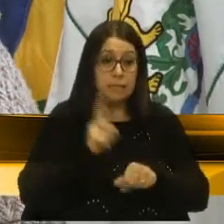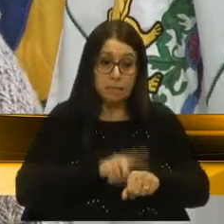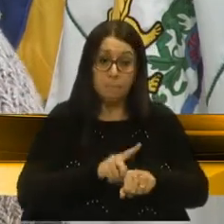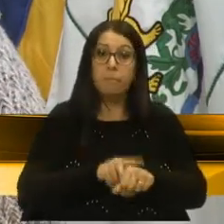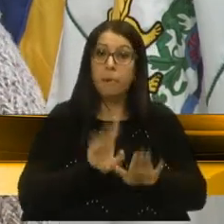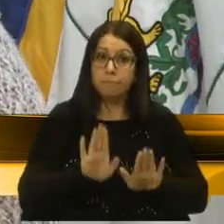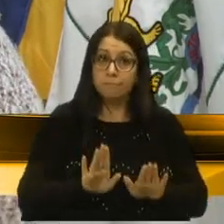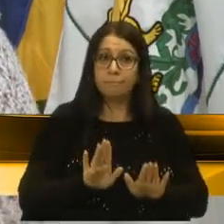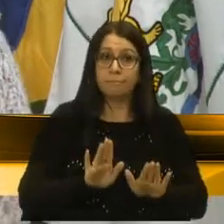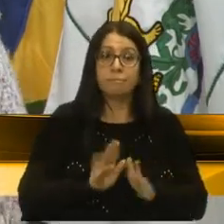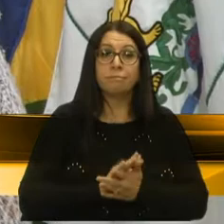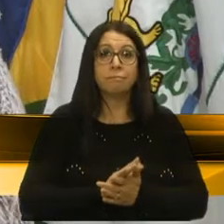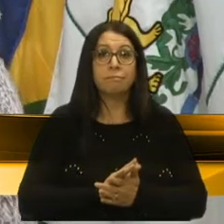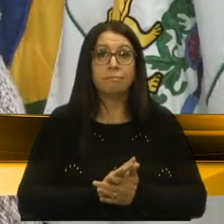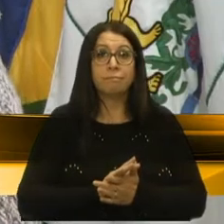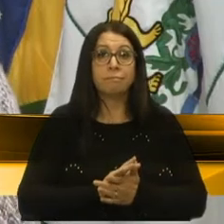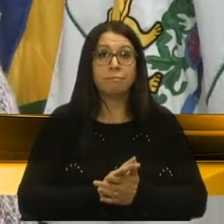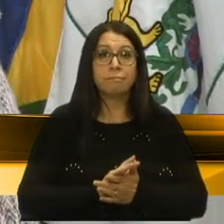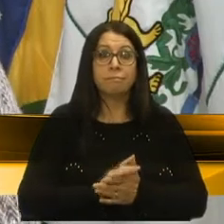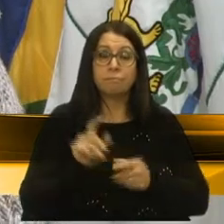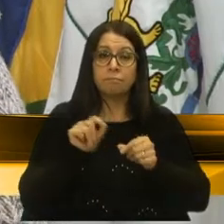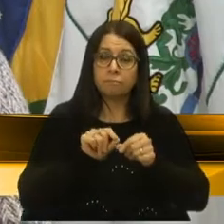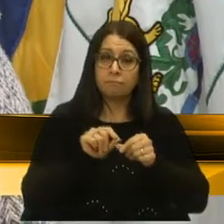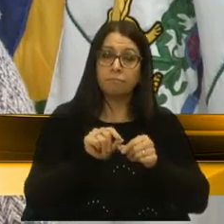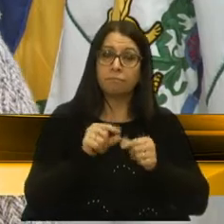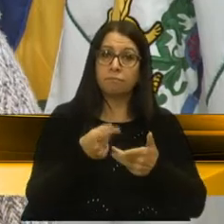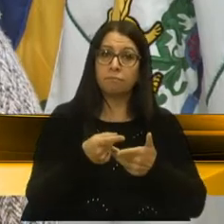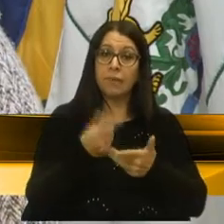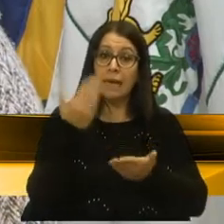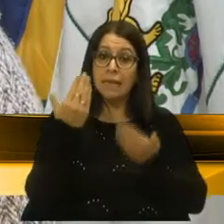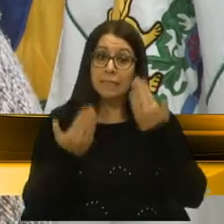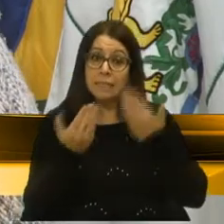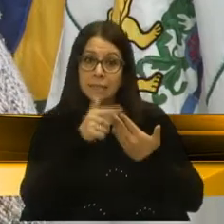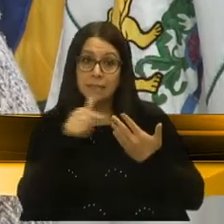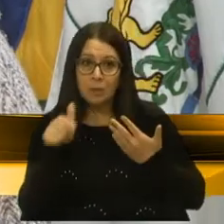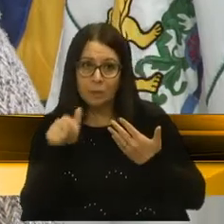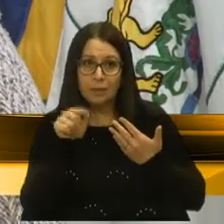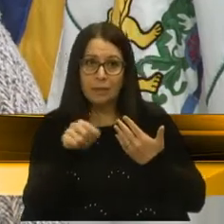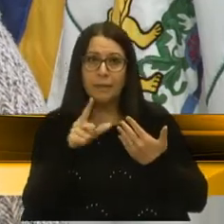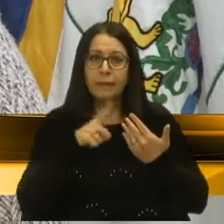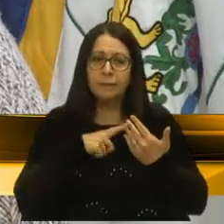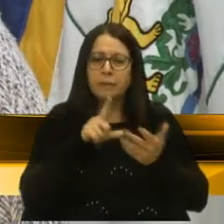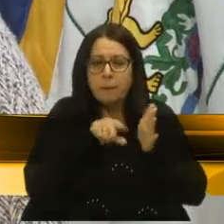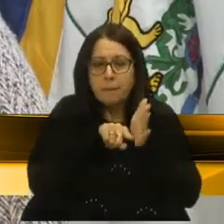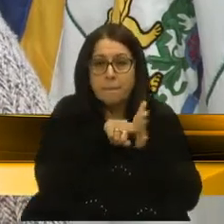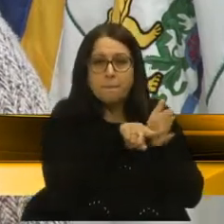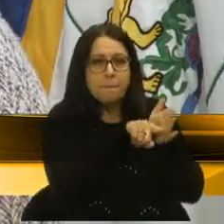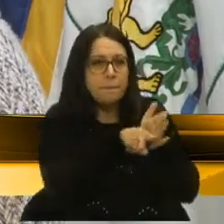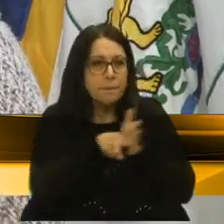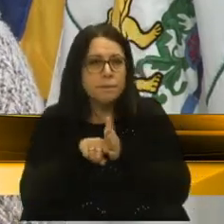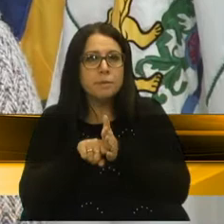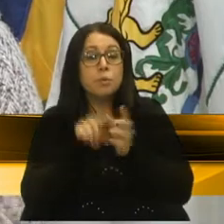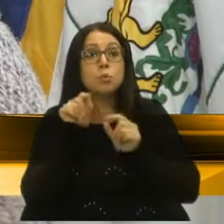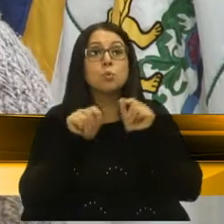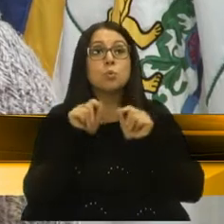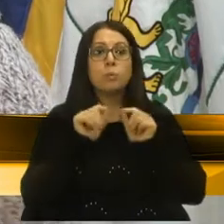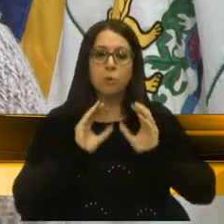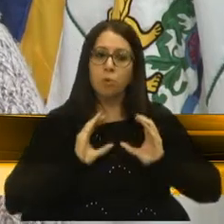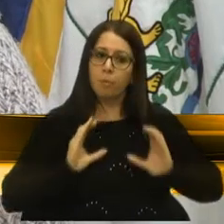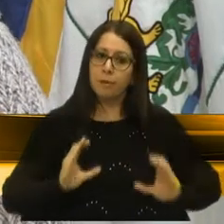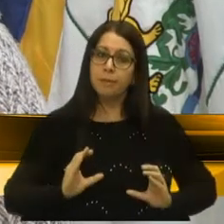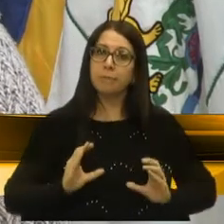momento em que esteja sendo realizado essa licitação, tenha uma pesquisa sobre o comportamento